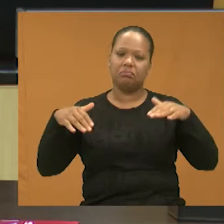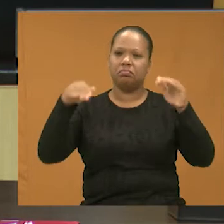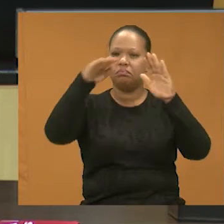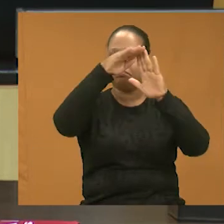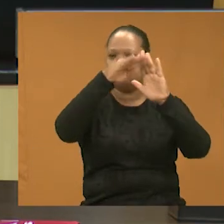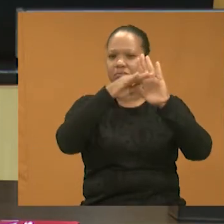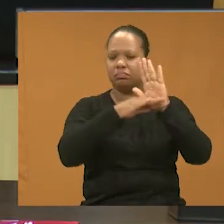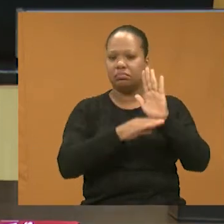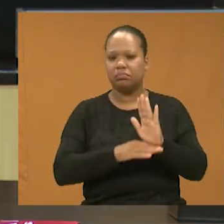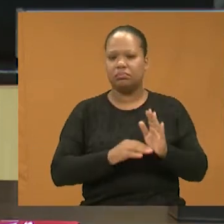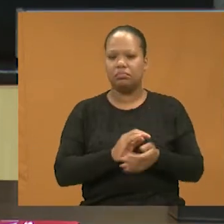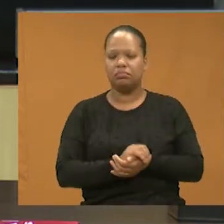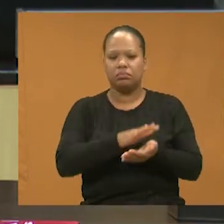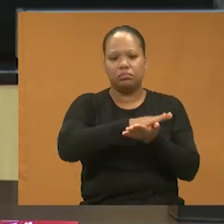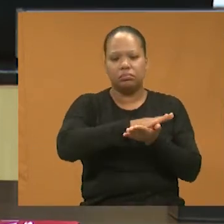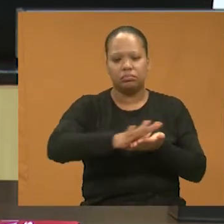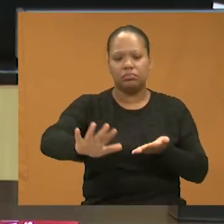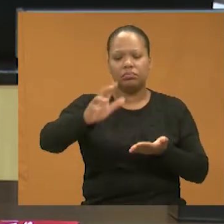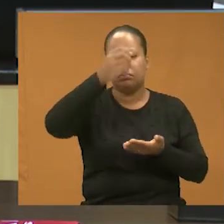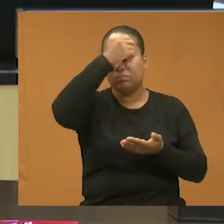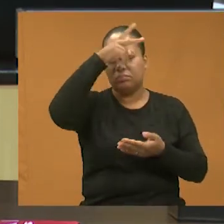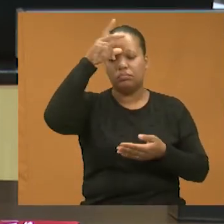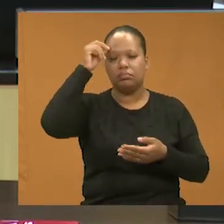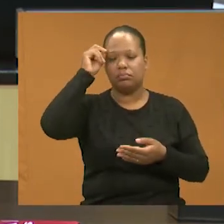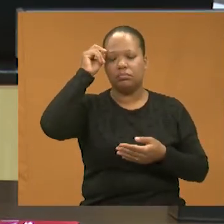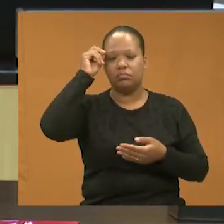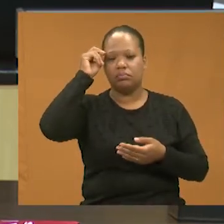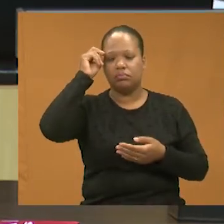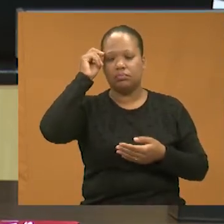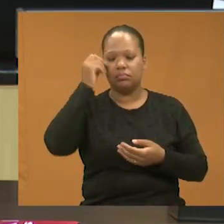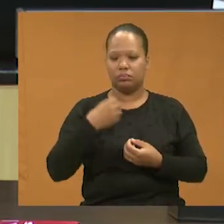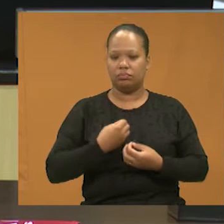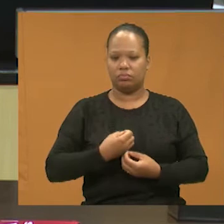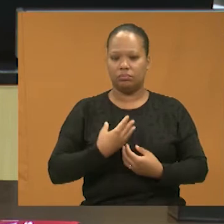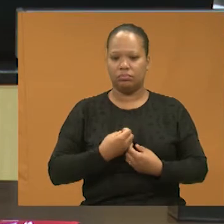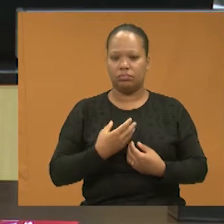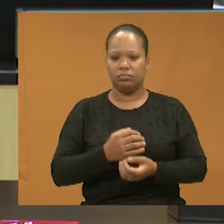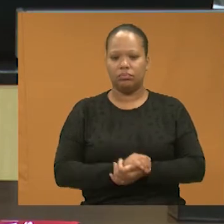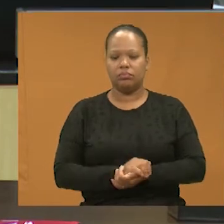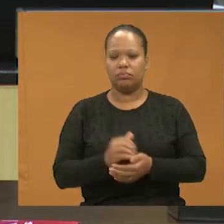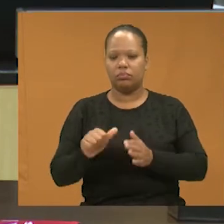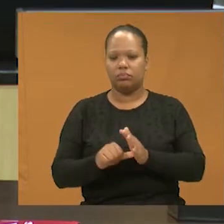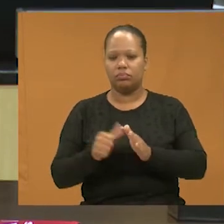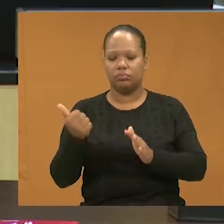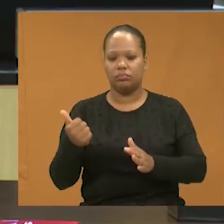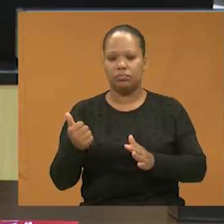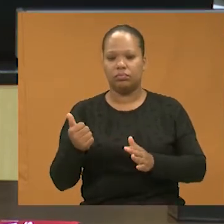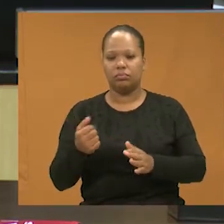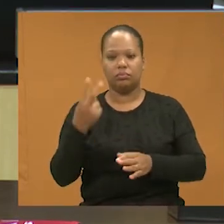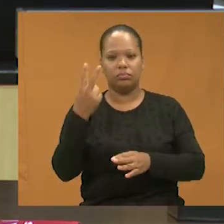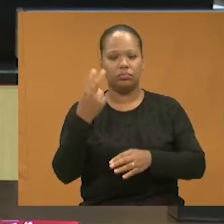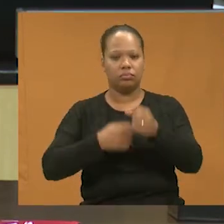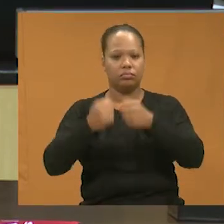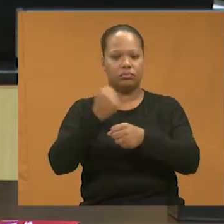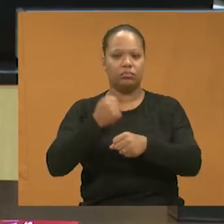formalidades regimentais, seja encaminhado ao senhor prefeito municipal de Jacareí o seguinte pedido de informações. Primeiro, nos últimos